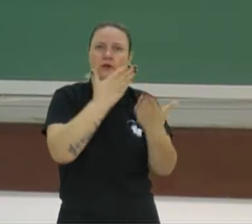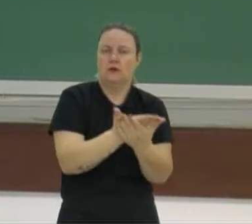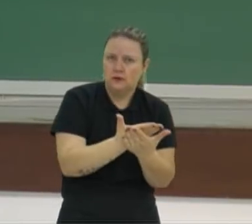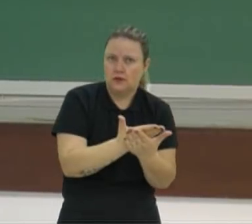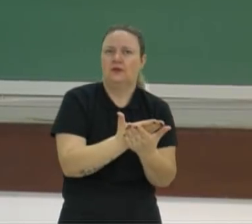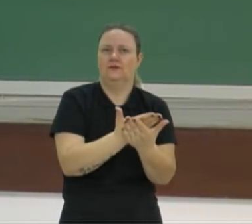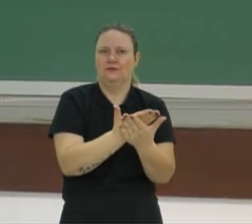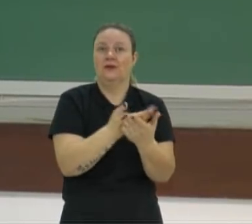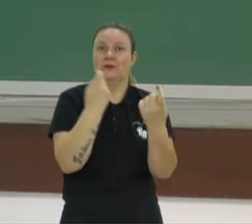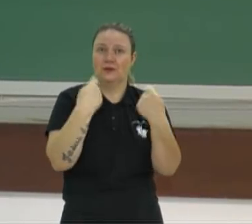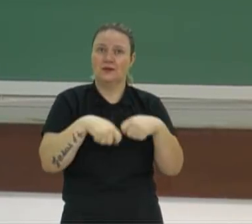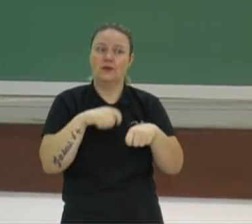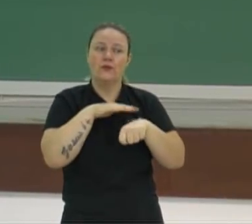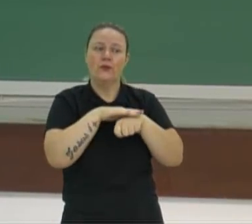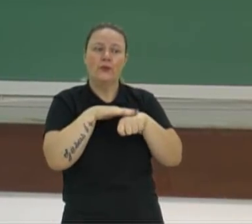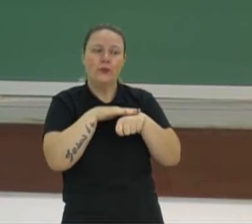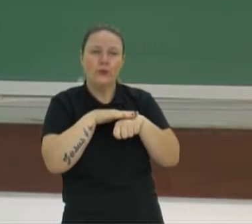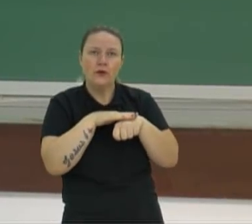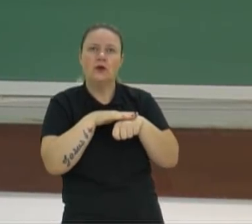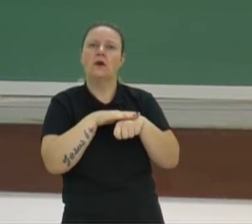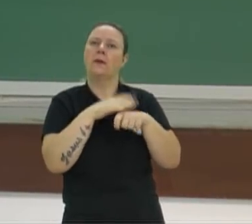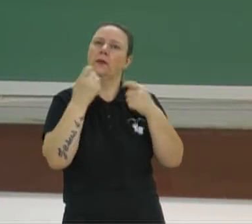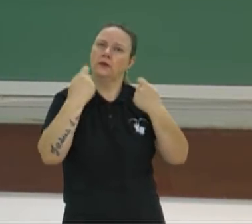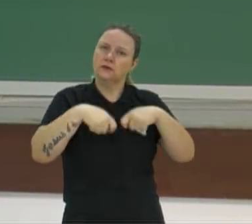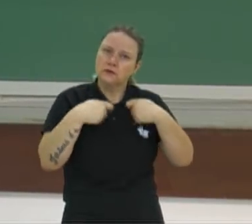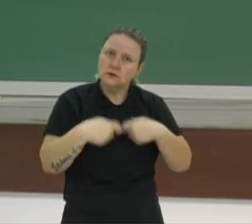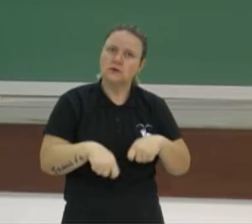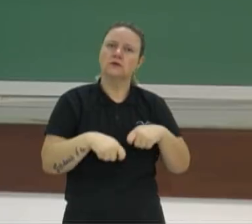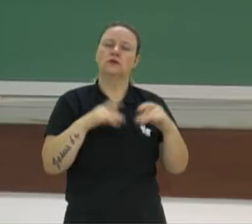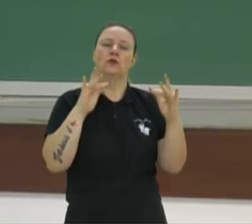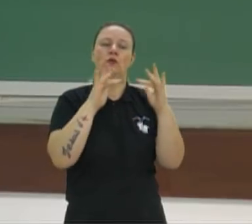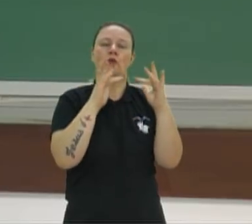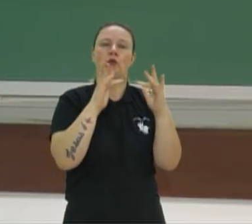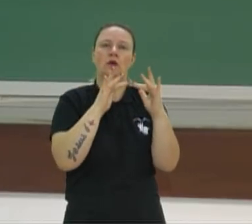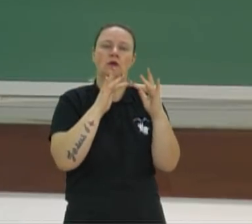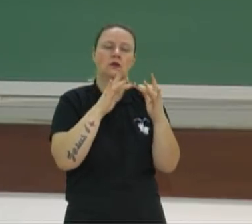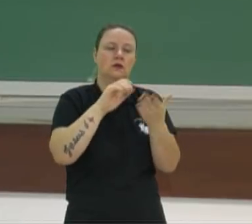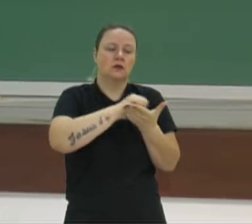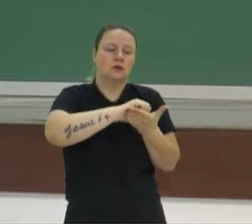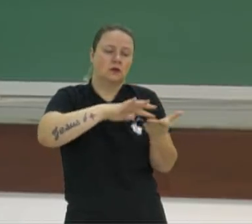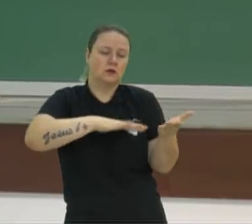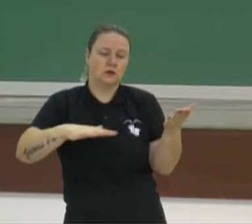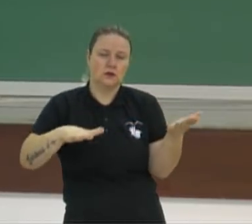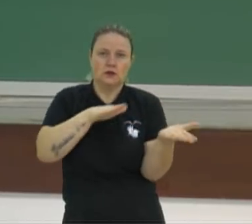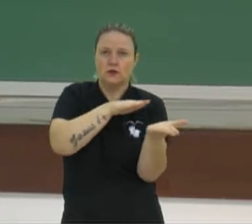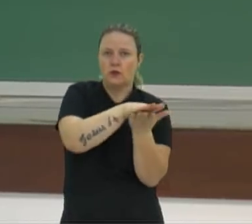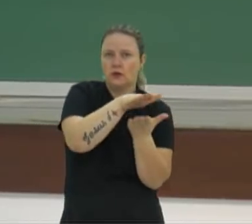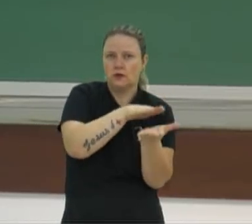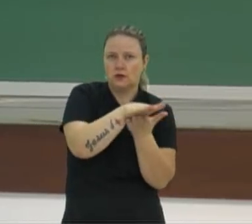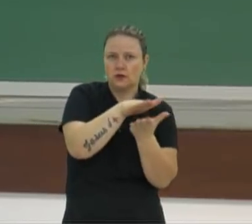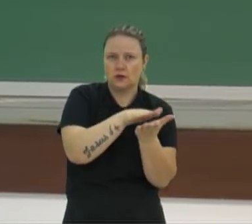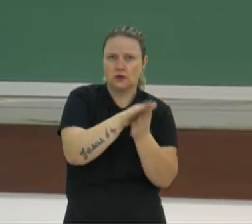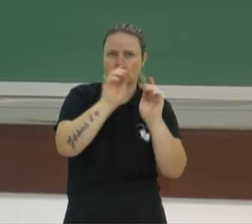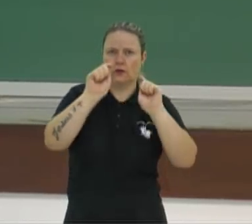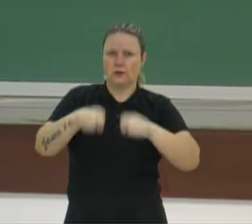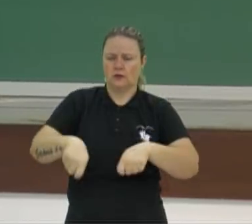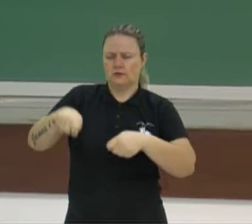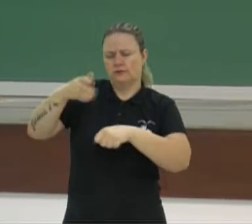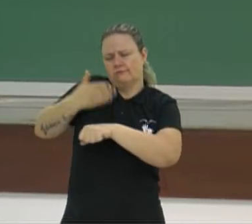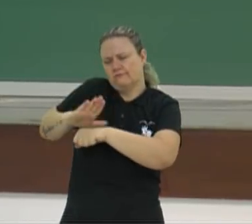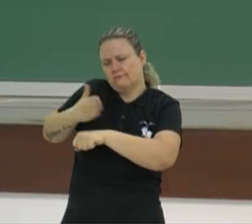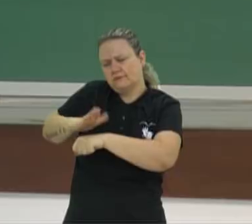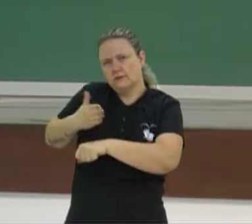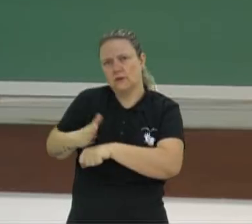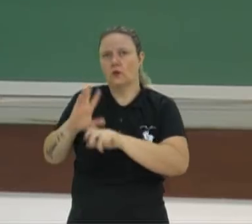na metade dele. Então, mantenha contato com o seu colégio e retire o kit de exercícios para que você possa treinar